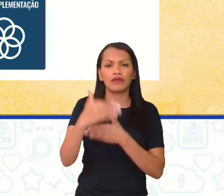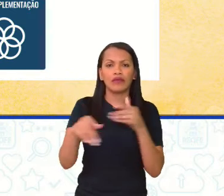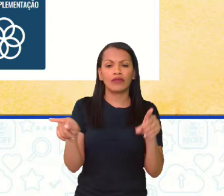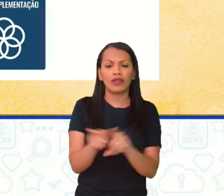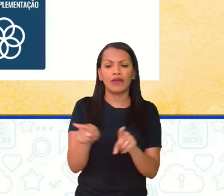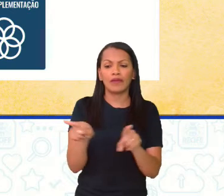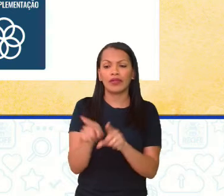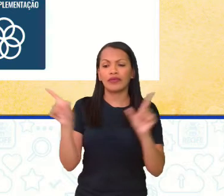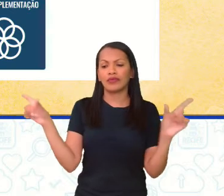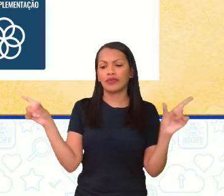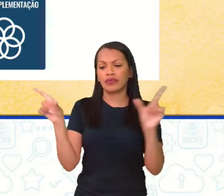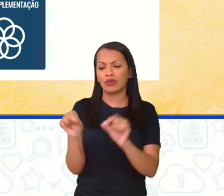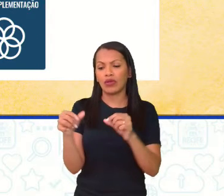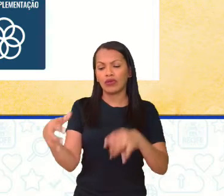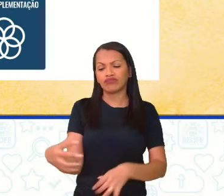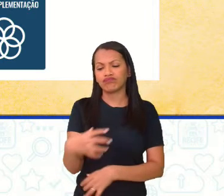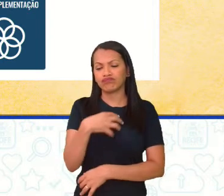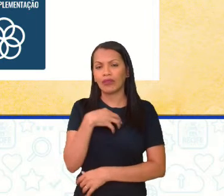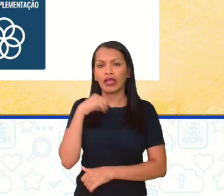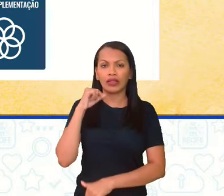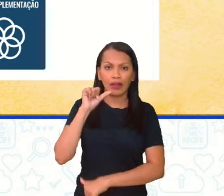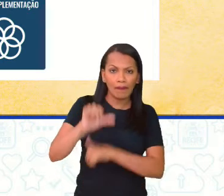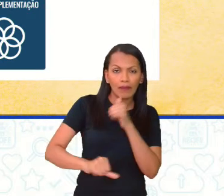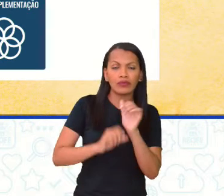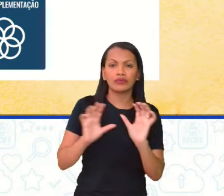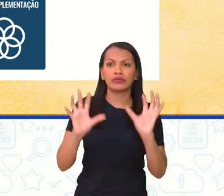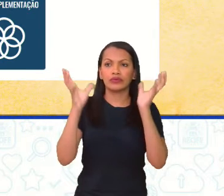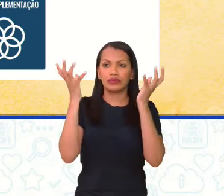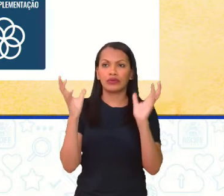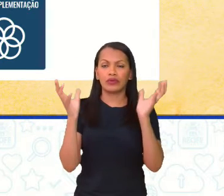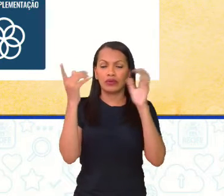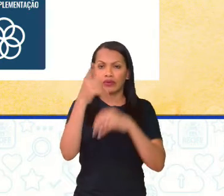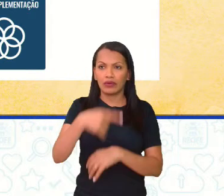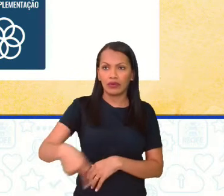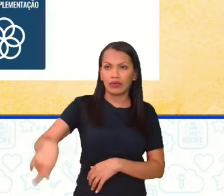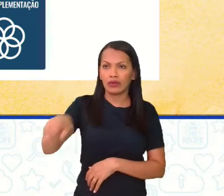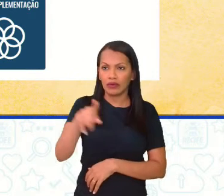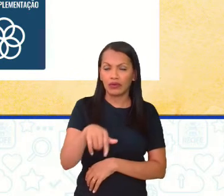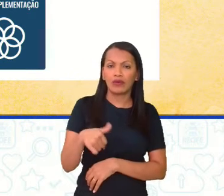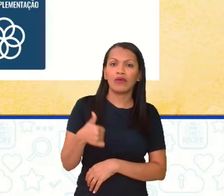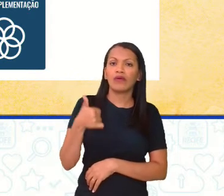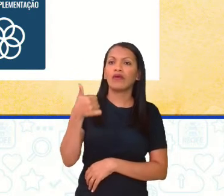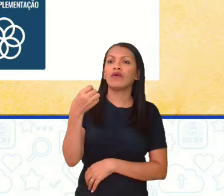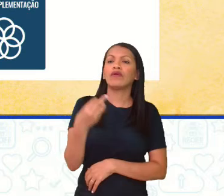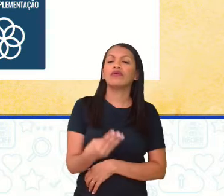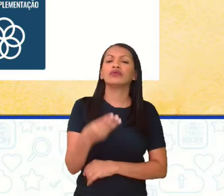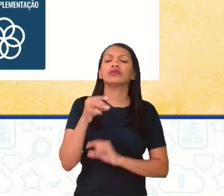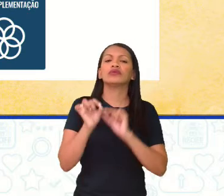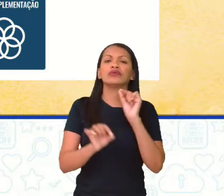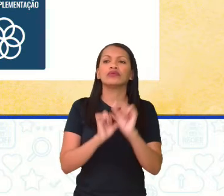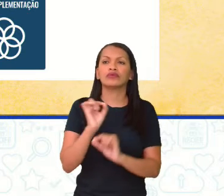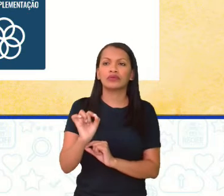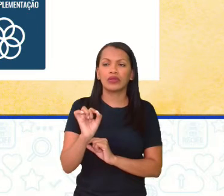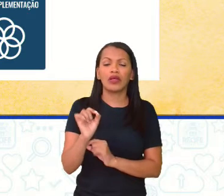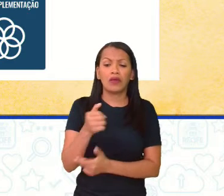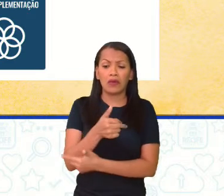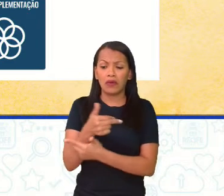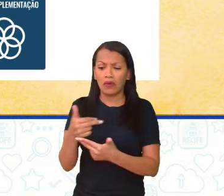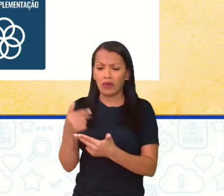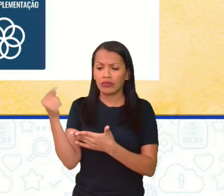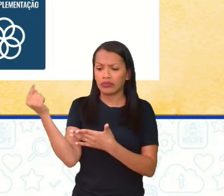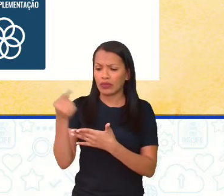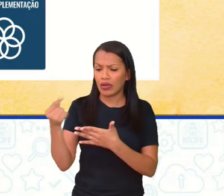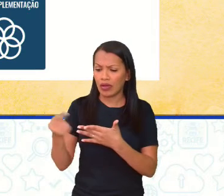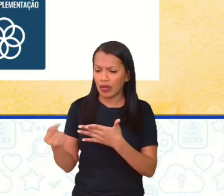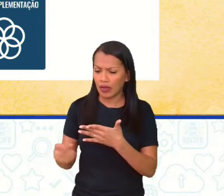os impactos dessas mudanças climáticas. Como eu destaquei para vocês aí, ó, o ponto 13, né, diz ação contra a